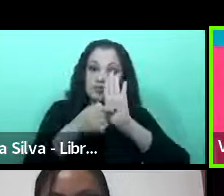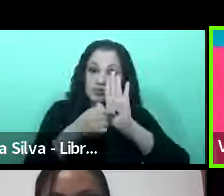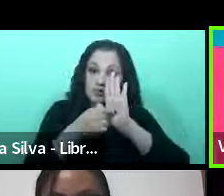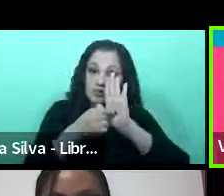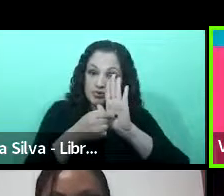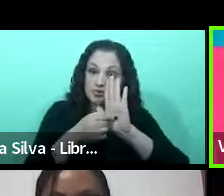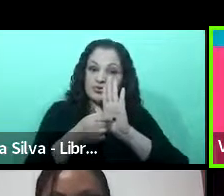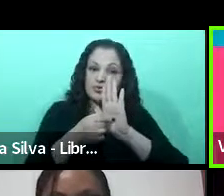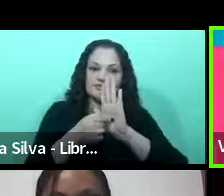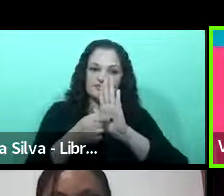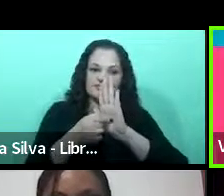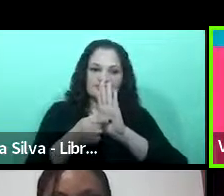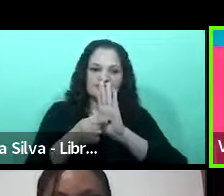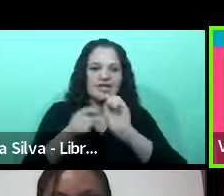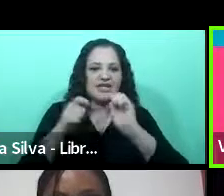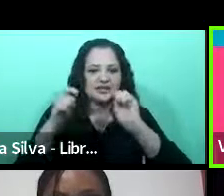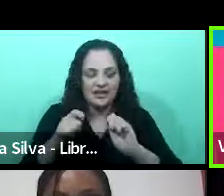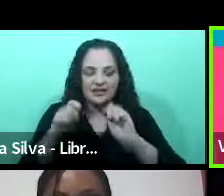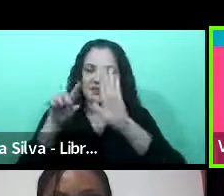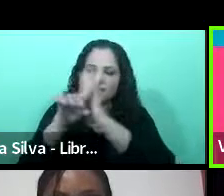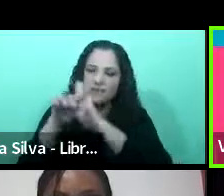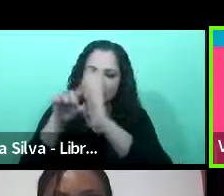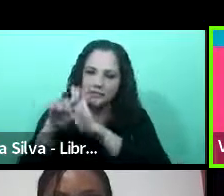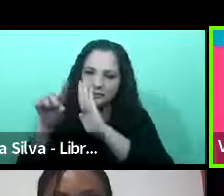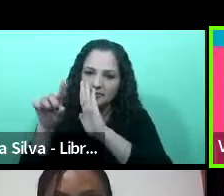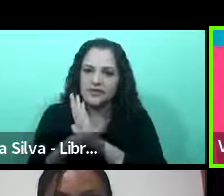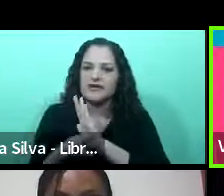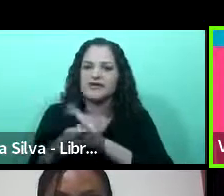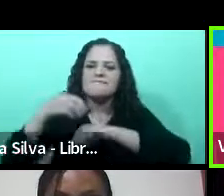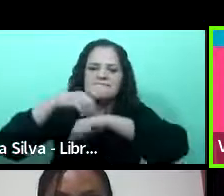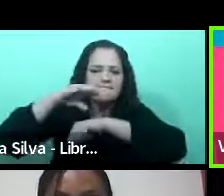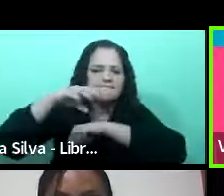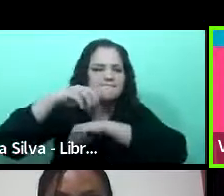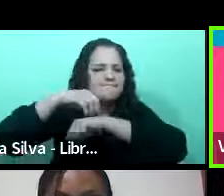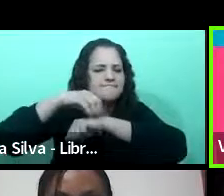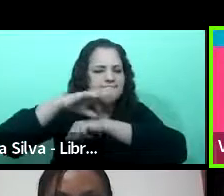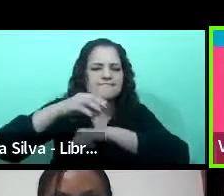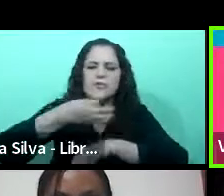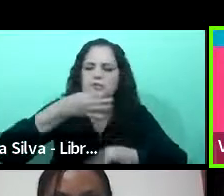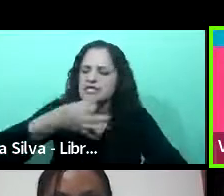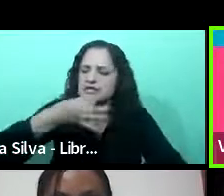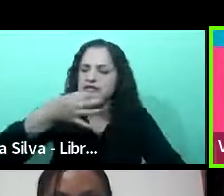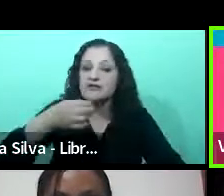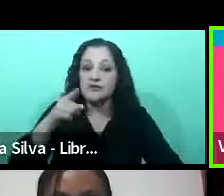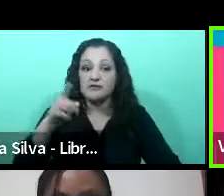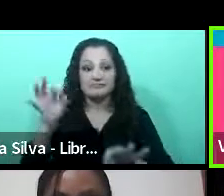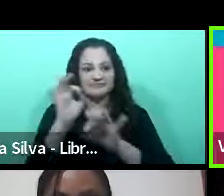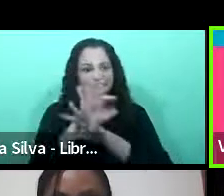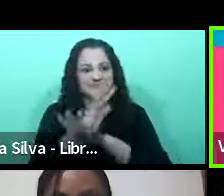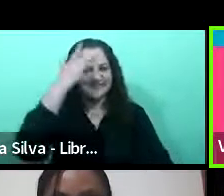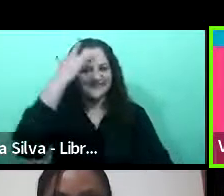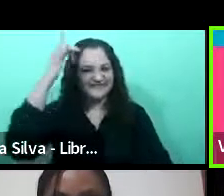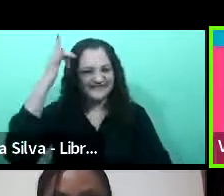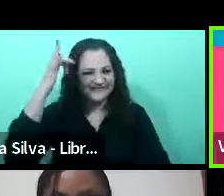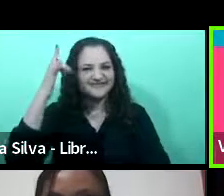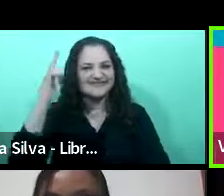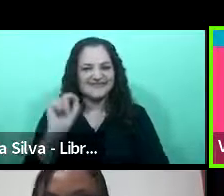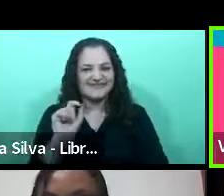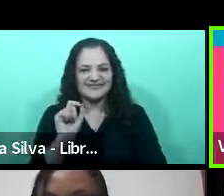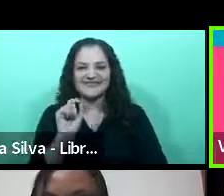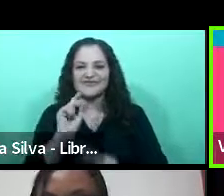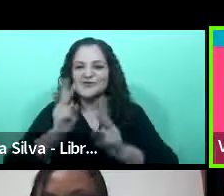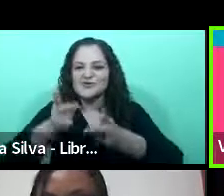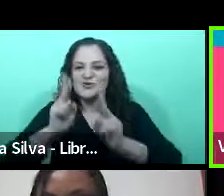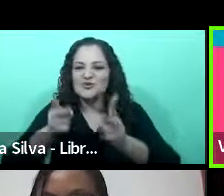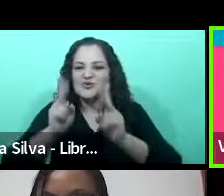apresentações, faça perguntas, comentários, se prepare para amanhã a gente continuar